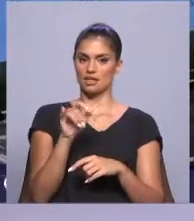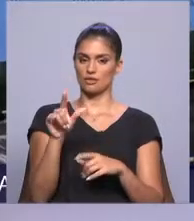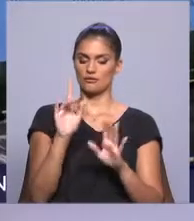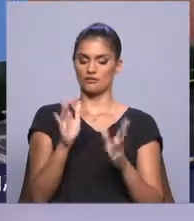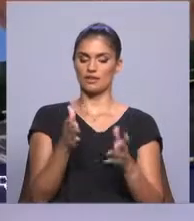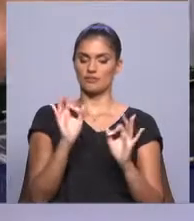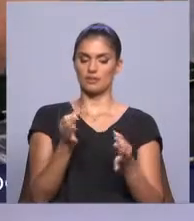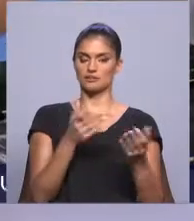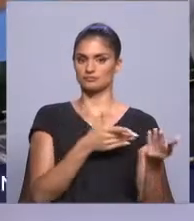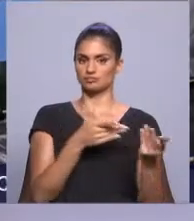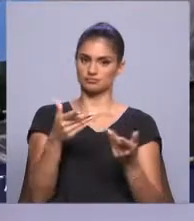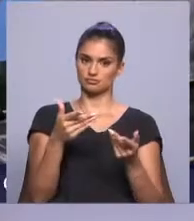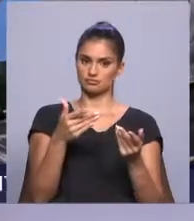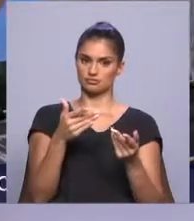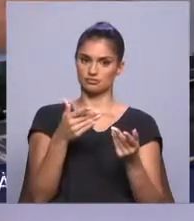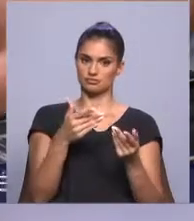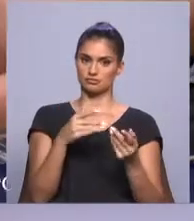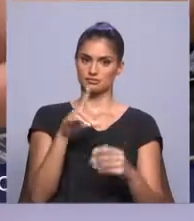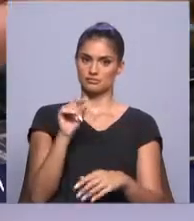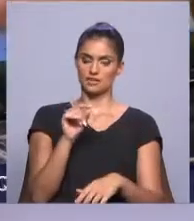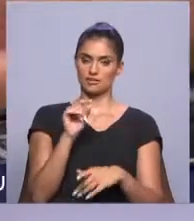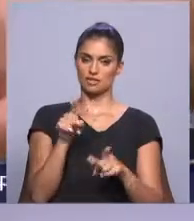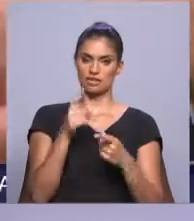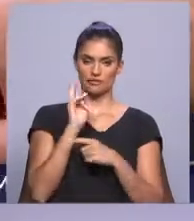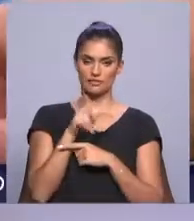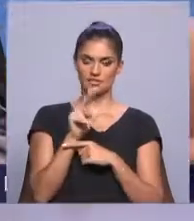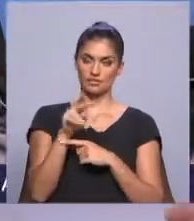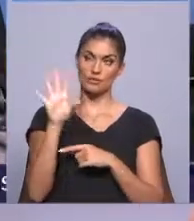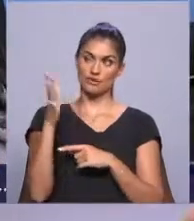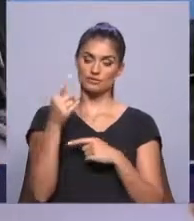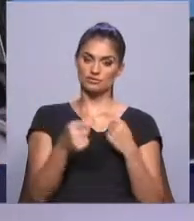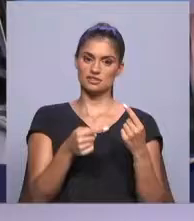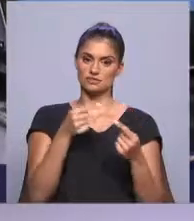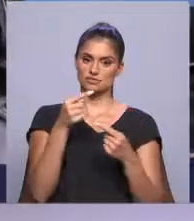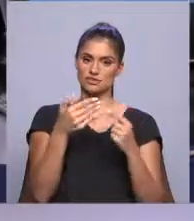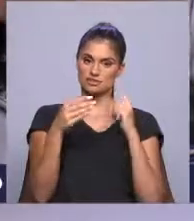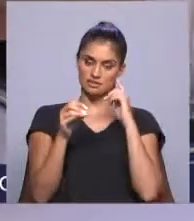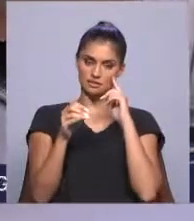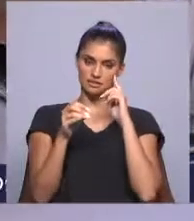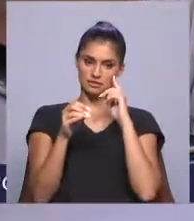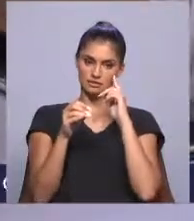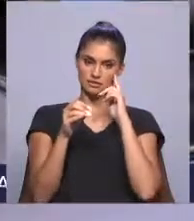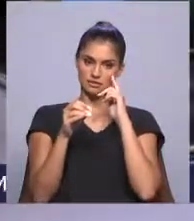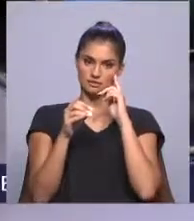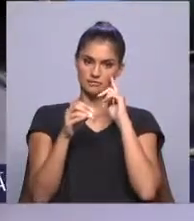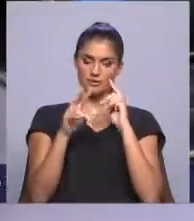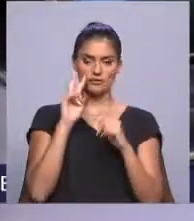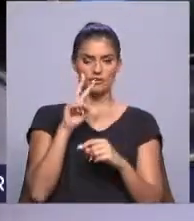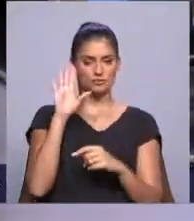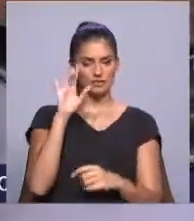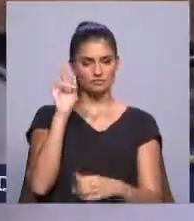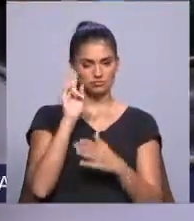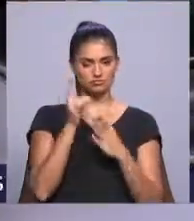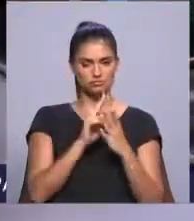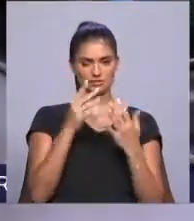Strauss e Richard Gott, uma breve visita ao universo das edições 70. Lê-se numa tarde. É de leitura também